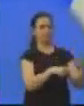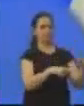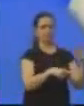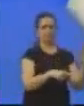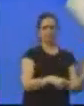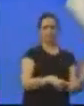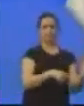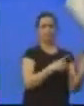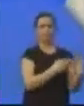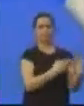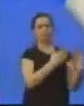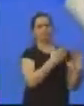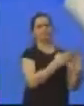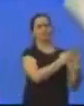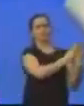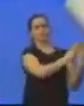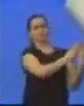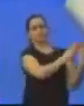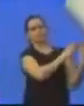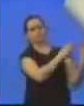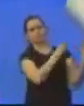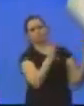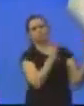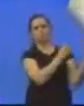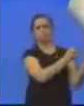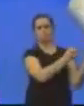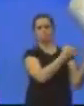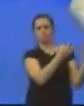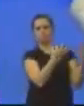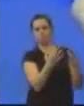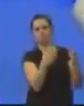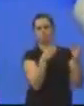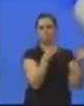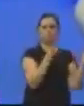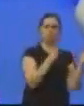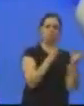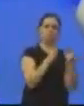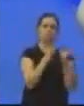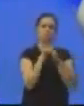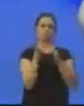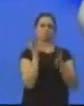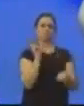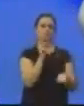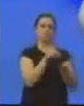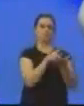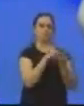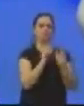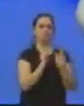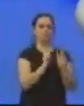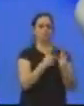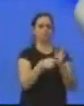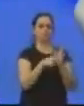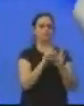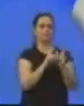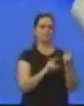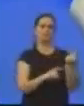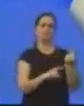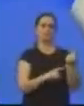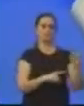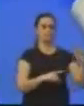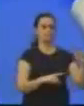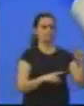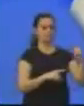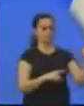esquerda, só que agora são valores menores. Portanto, o comportamento da função é exatamente o mesmo do 1 sobre x.